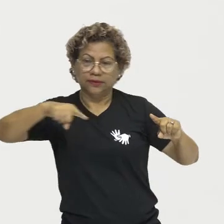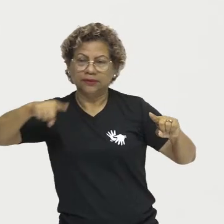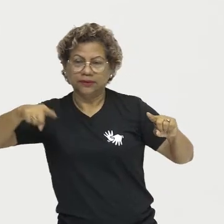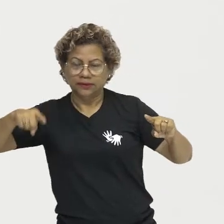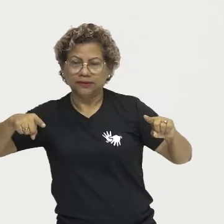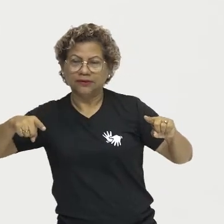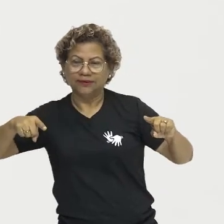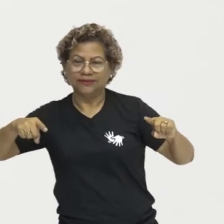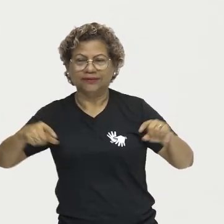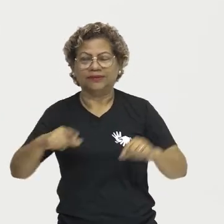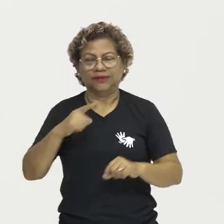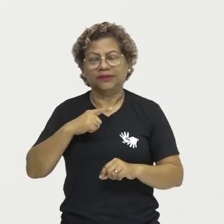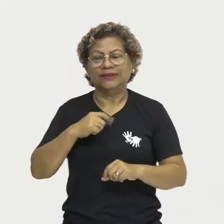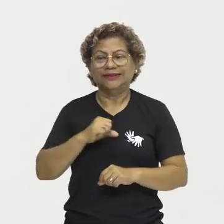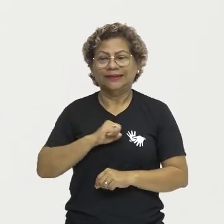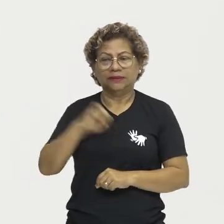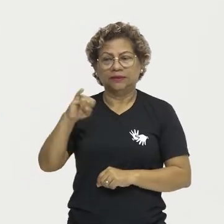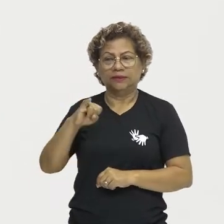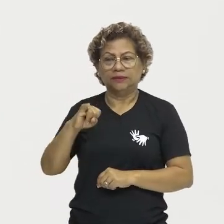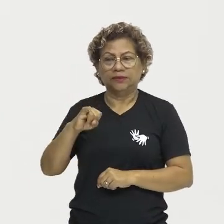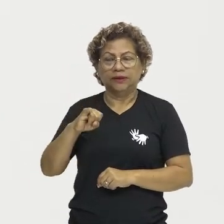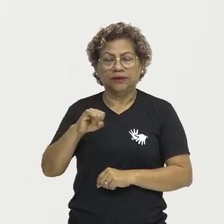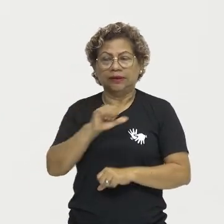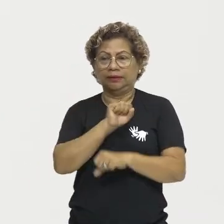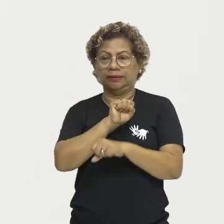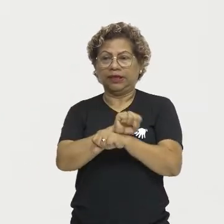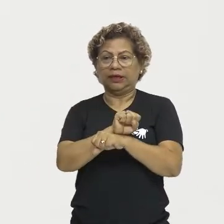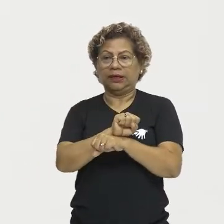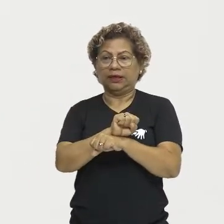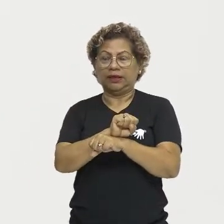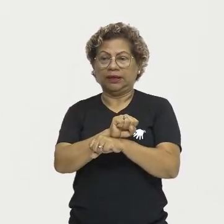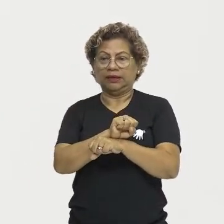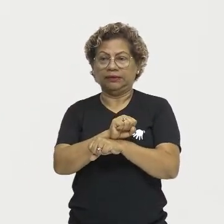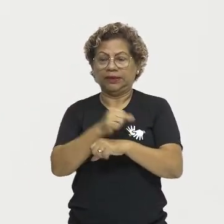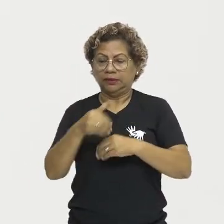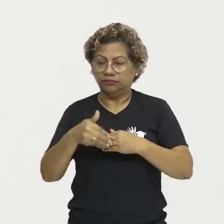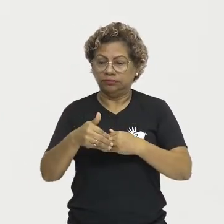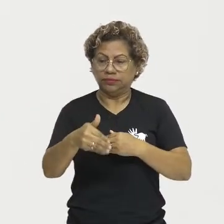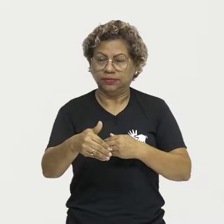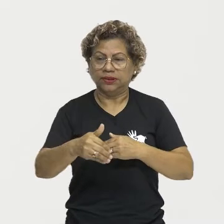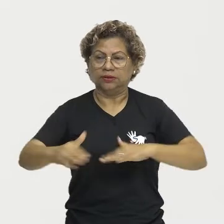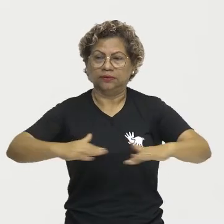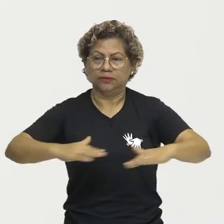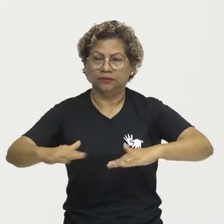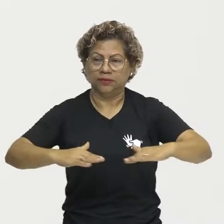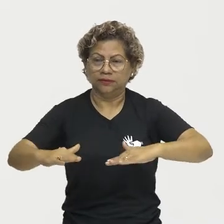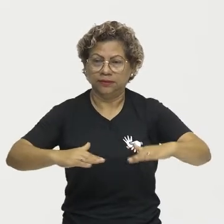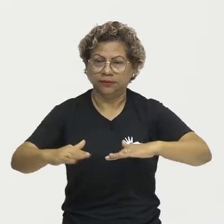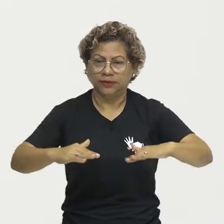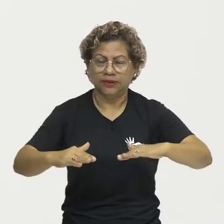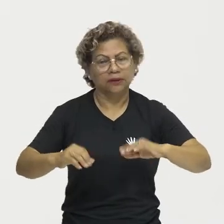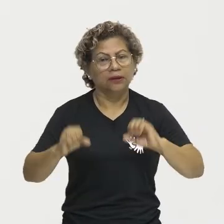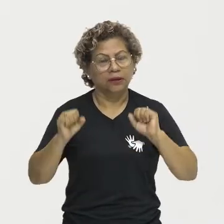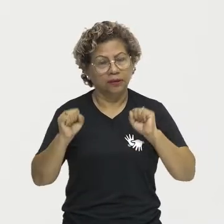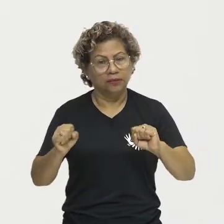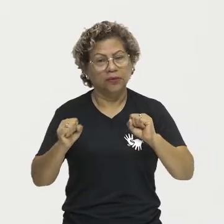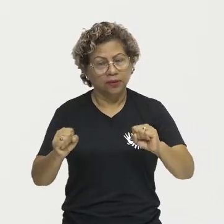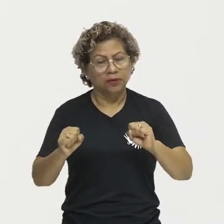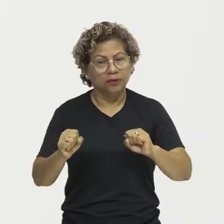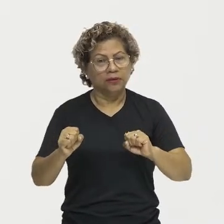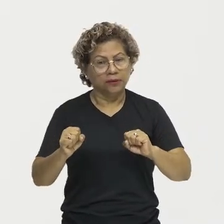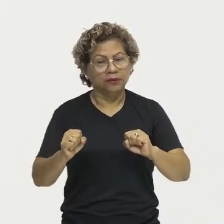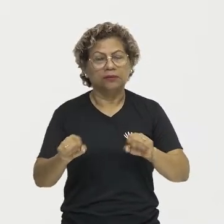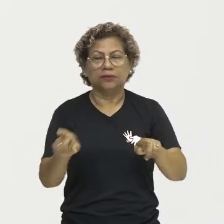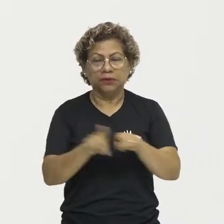eu posso entrar em movimento quando dá a aplicação da força. Se eu estou em movimento, eu posso, com a aplicação da força,